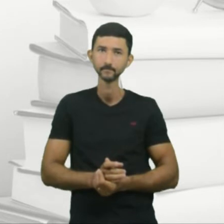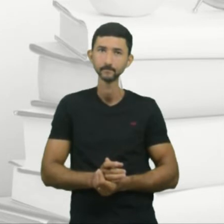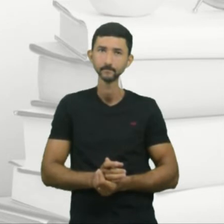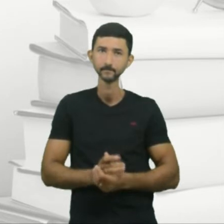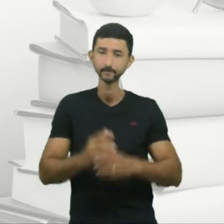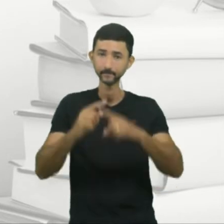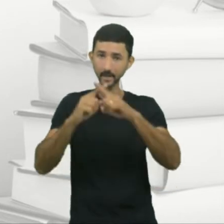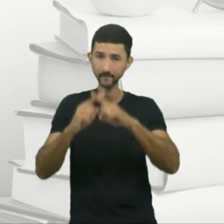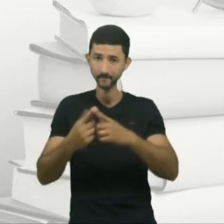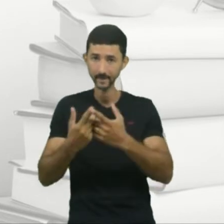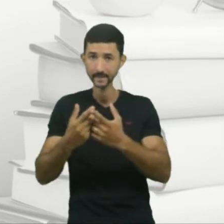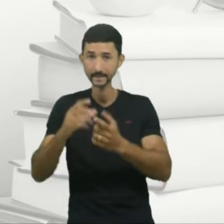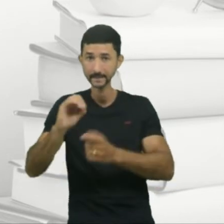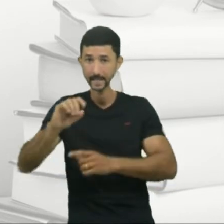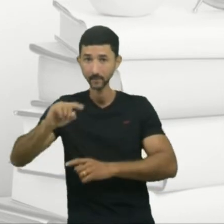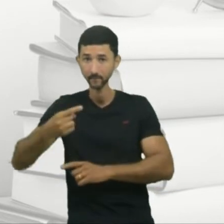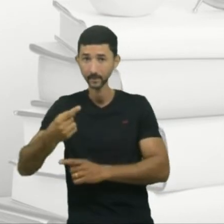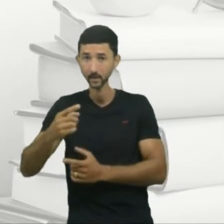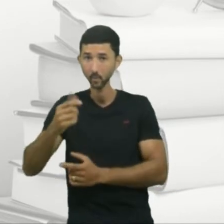vezes